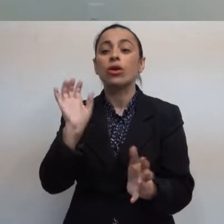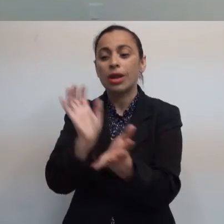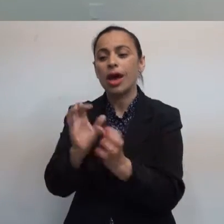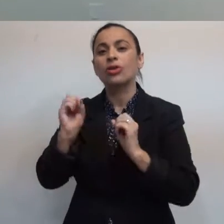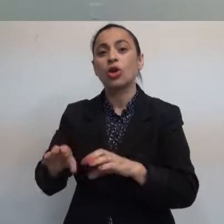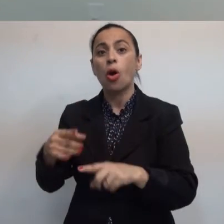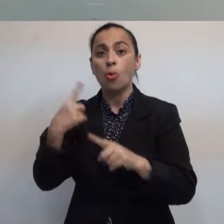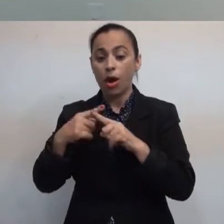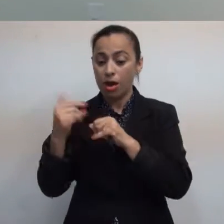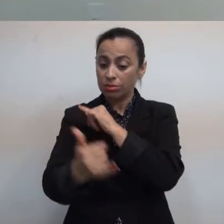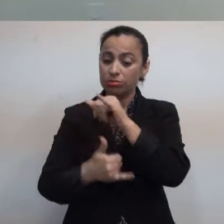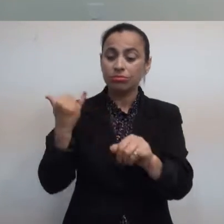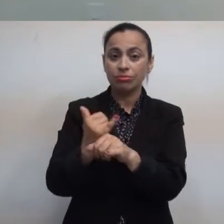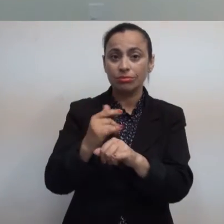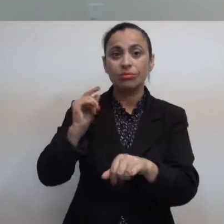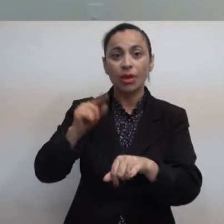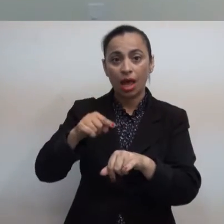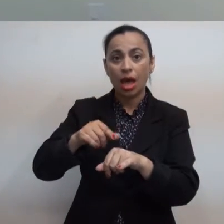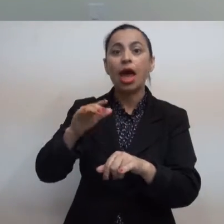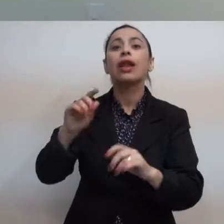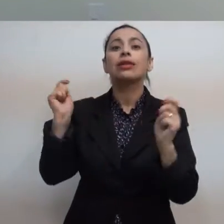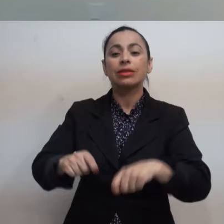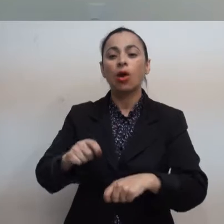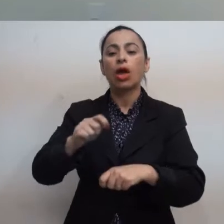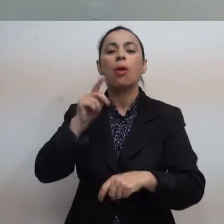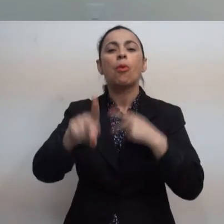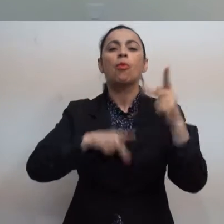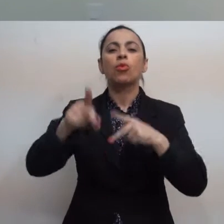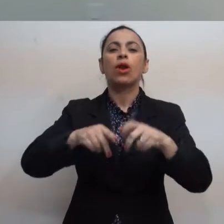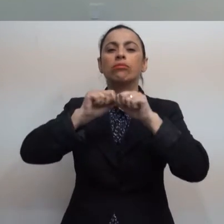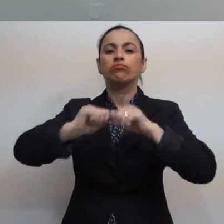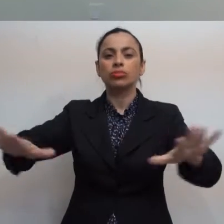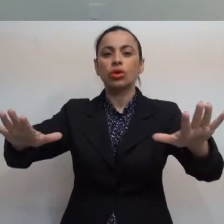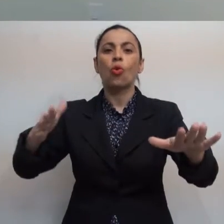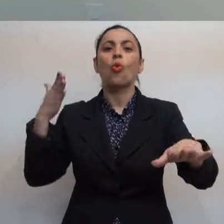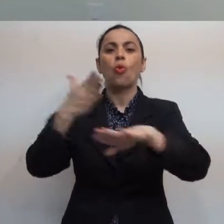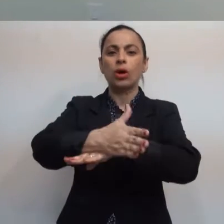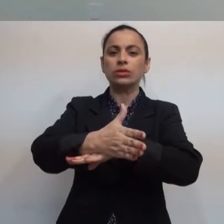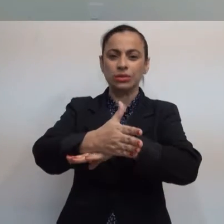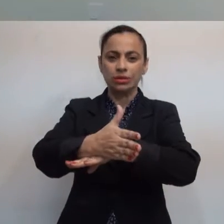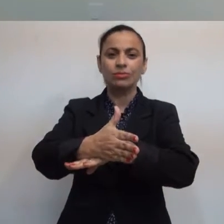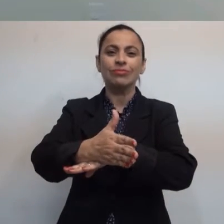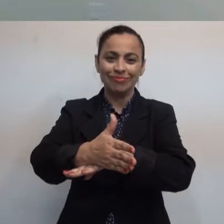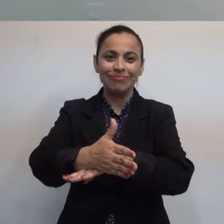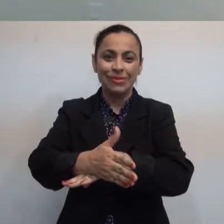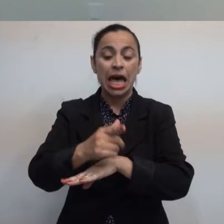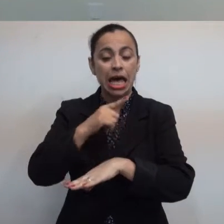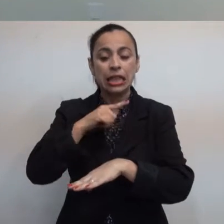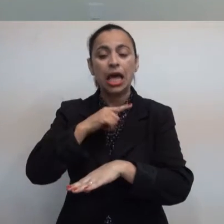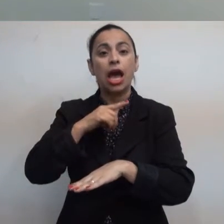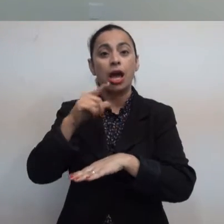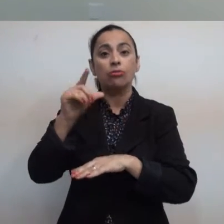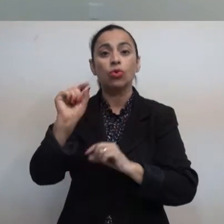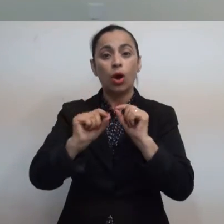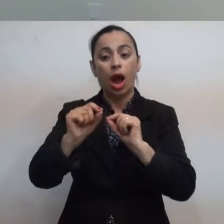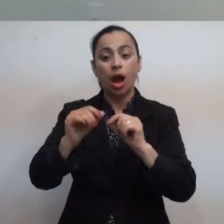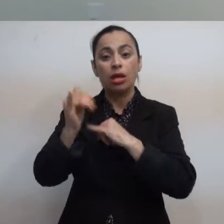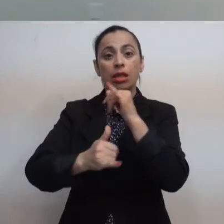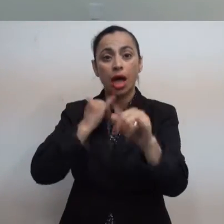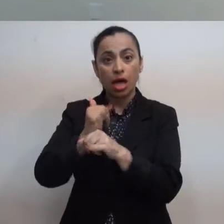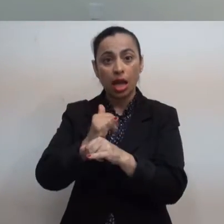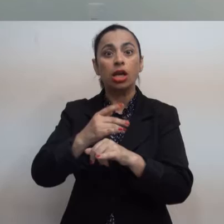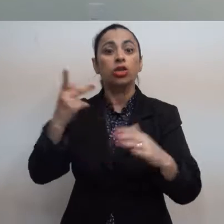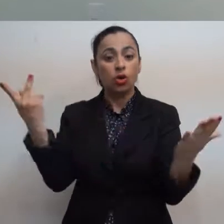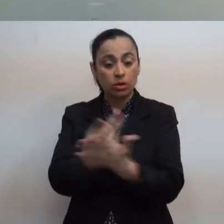digitais na educação, porque a internet ela populariza a questão do acesso. É a partir